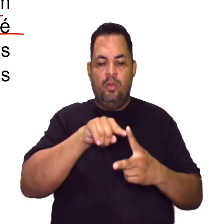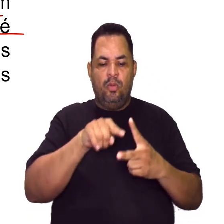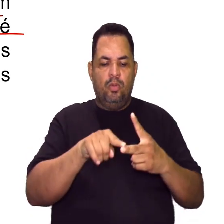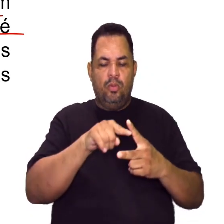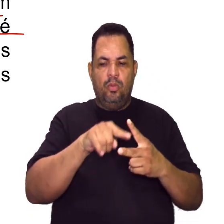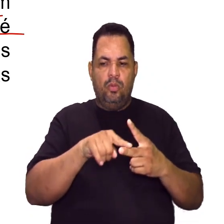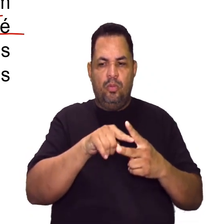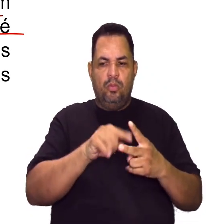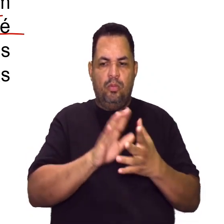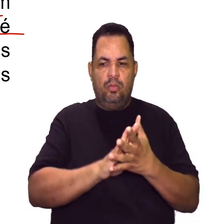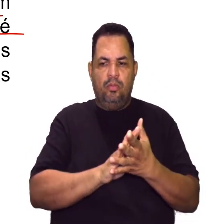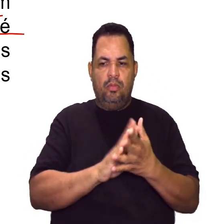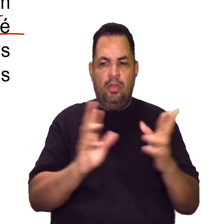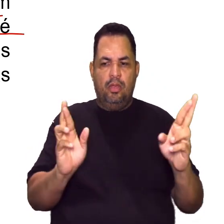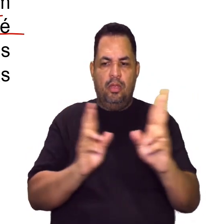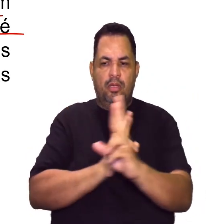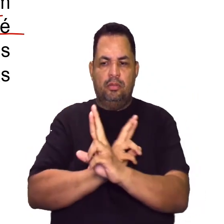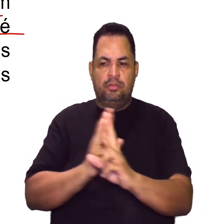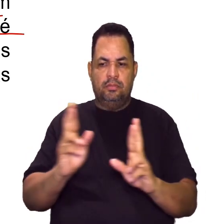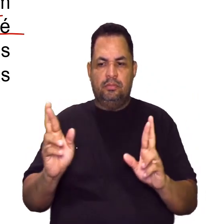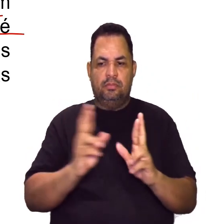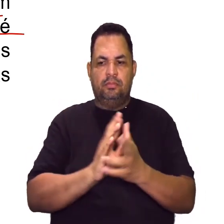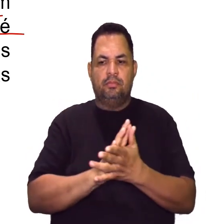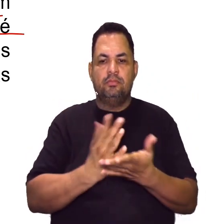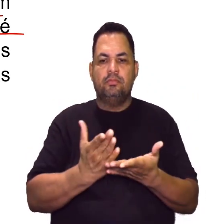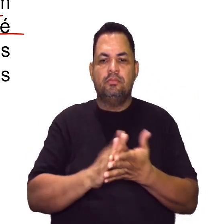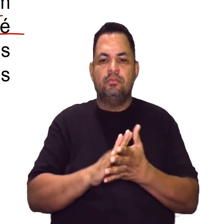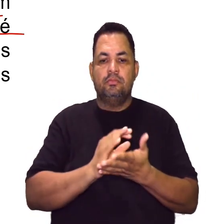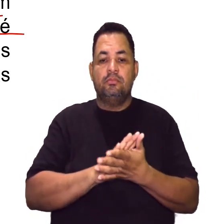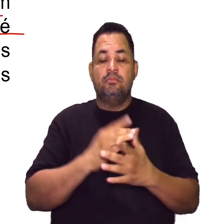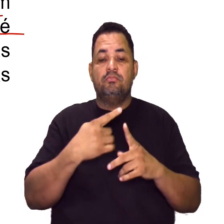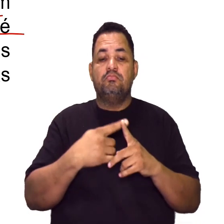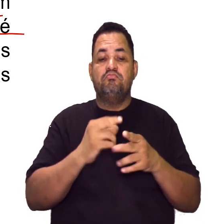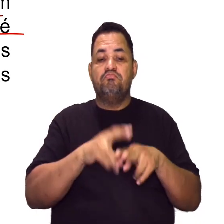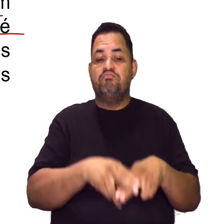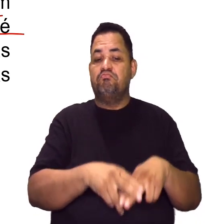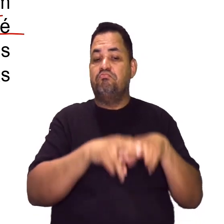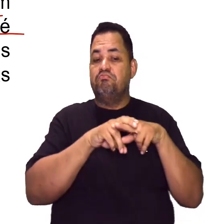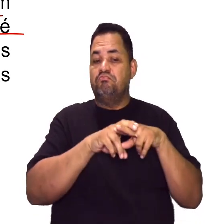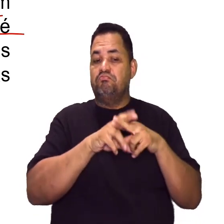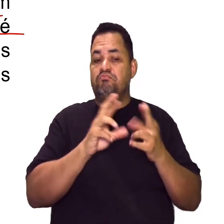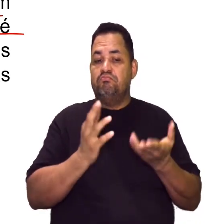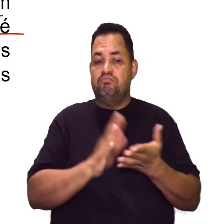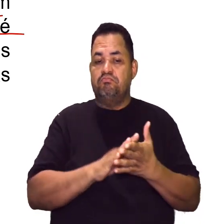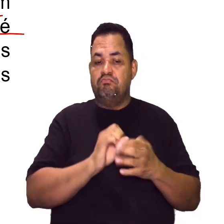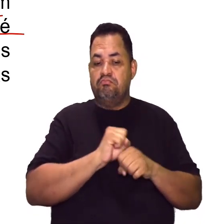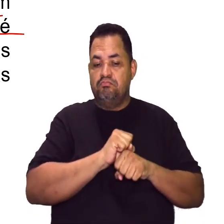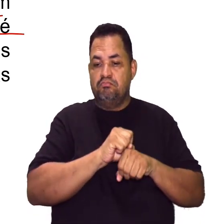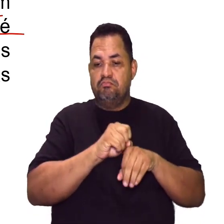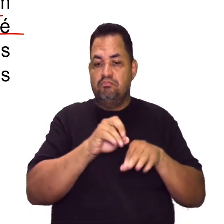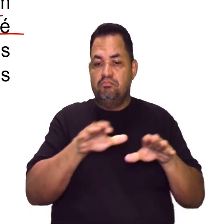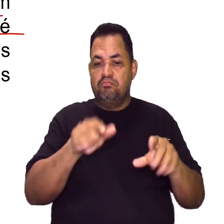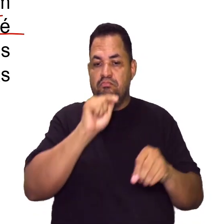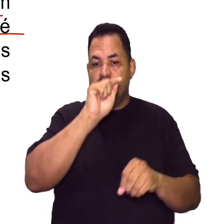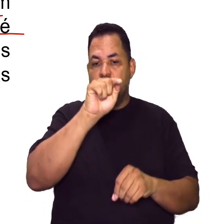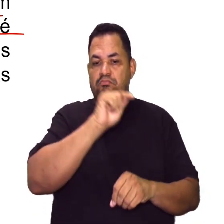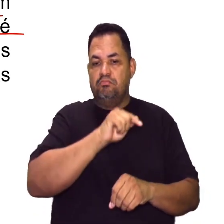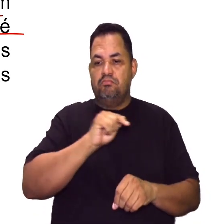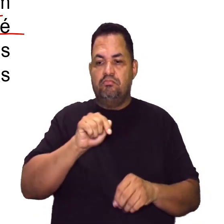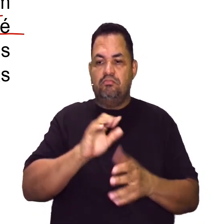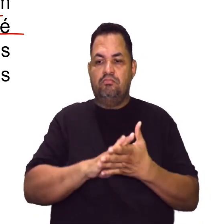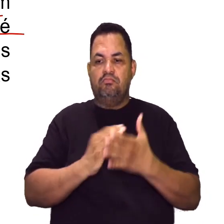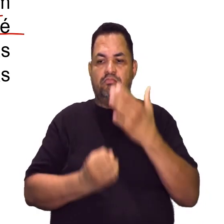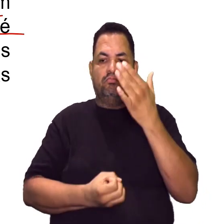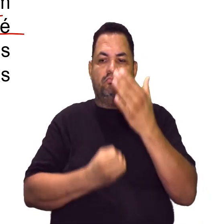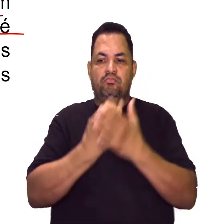ângulos entre uns e os outros, então, por isso que essa distribuição entre os átomos das moléculas, então, elas geram